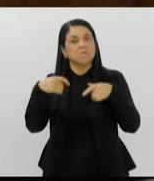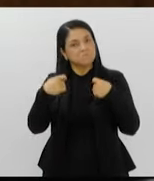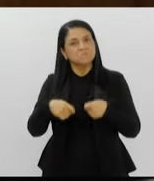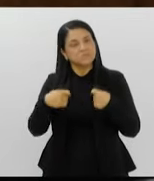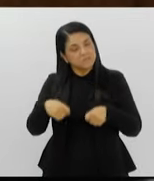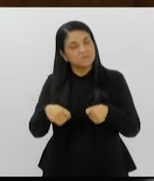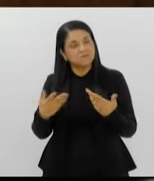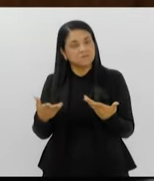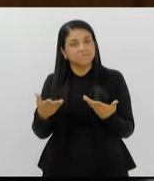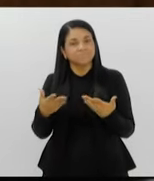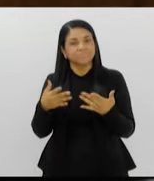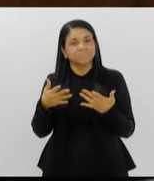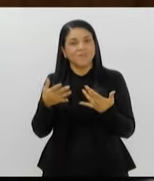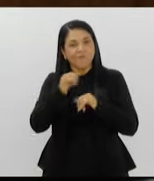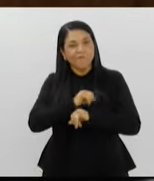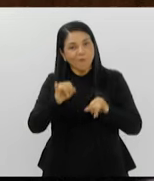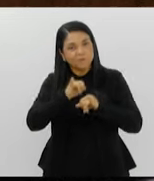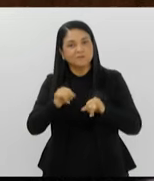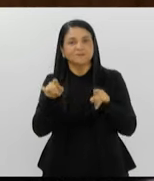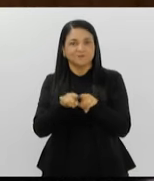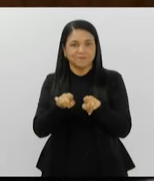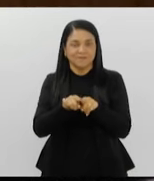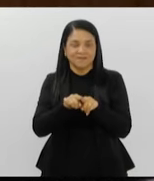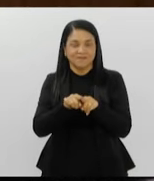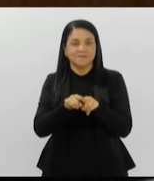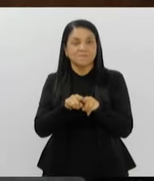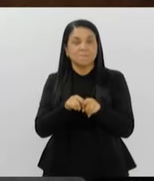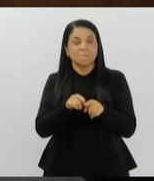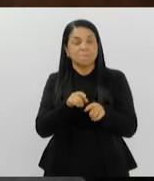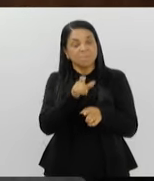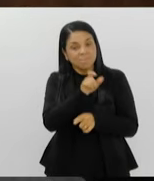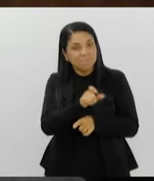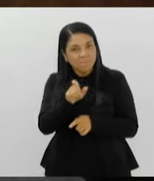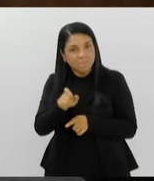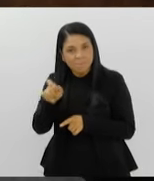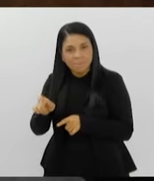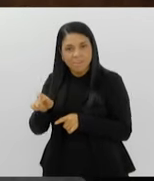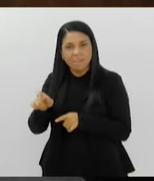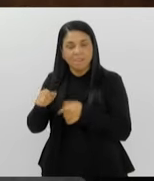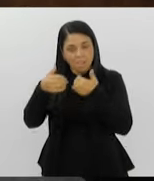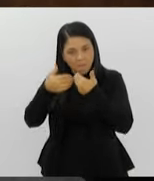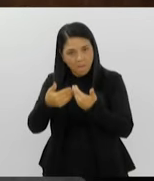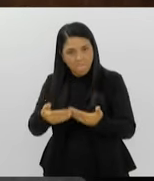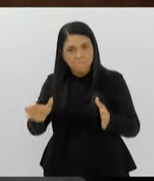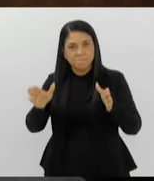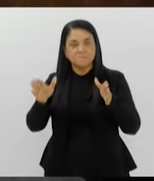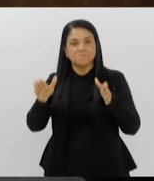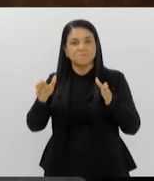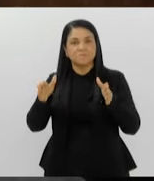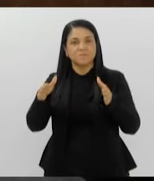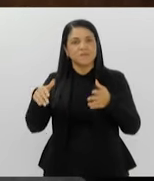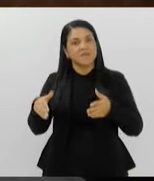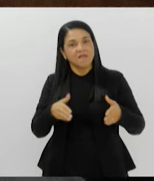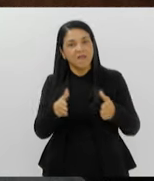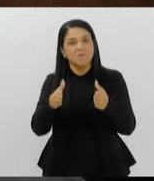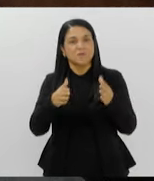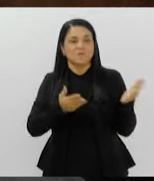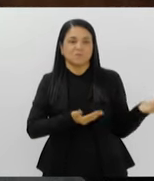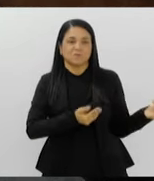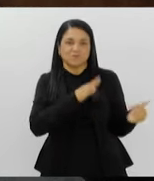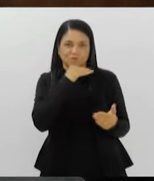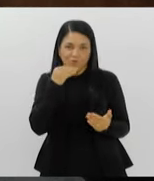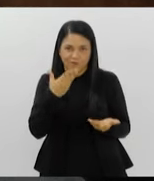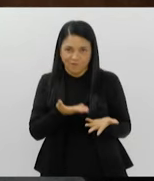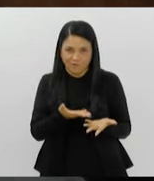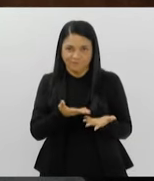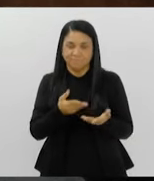Que floresçam mil flores e que essas permitam abrir portas e janelas para a juventude, para o povo